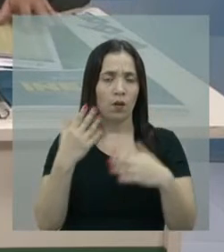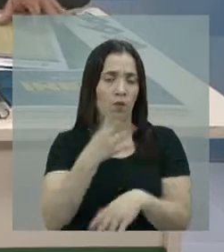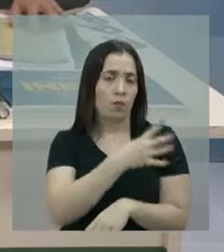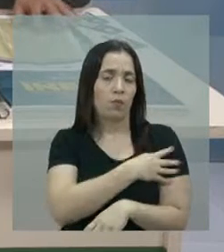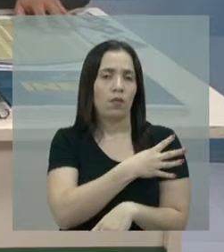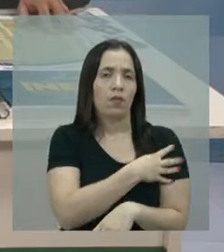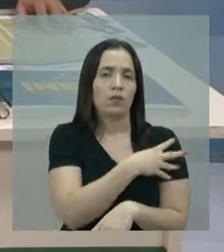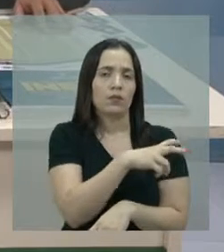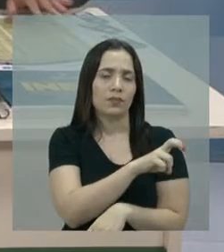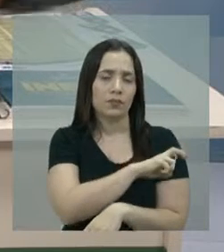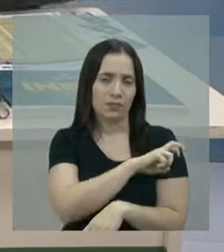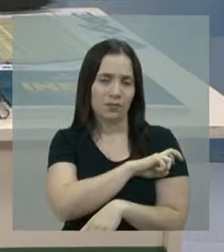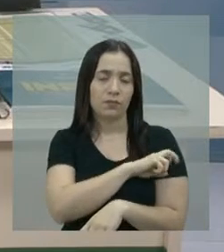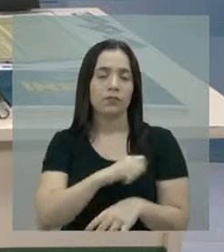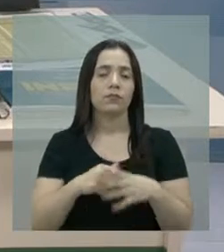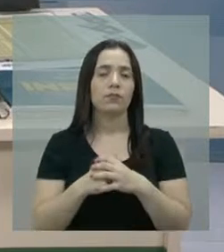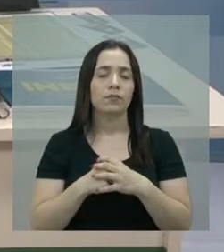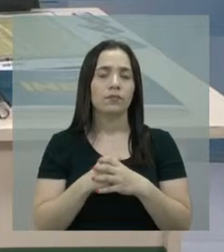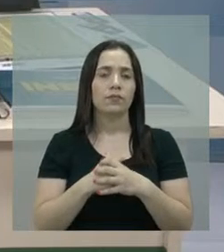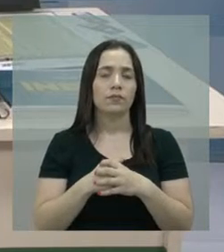série e o quinto ano.